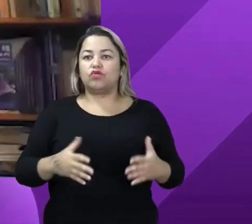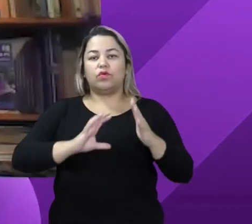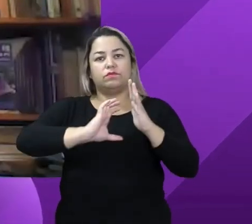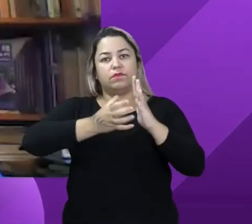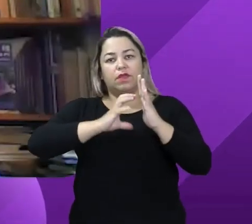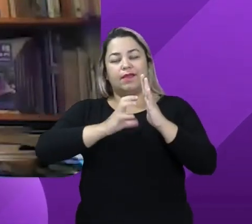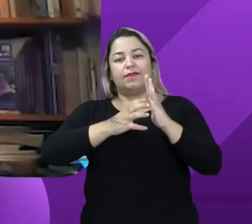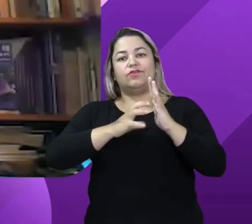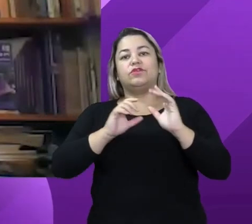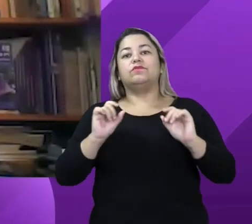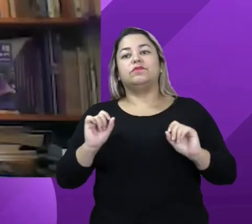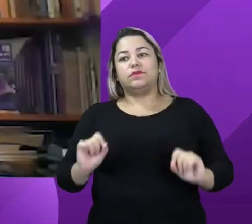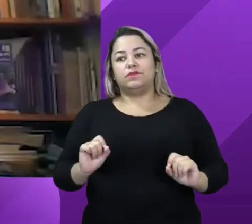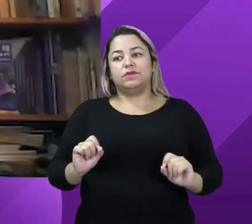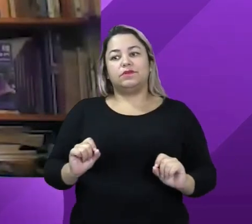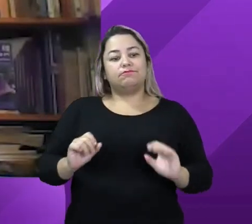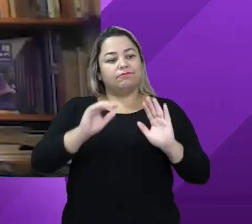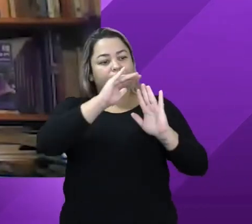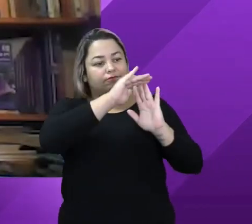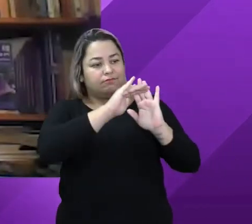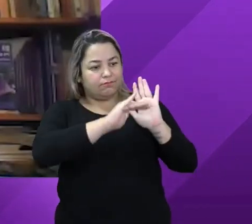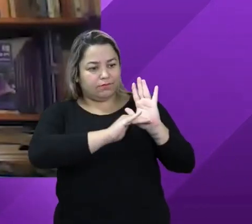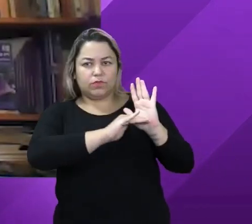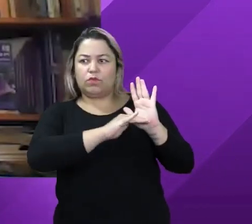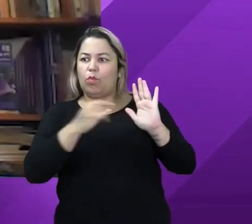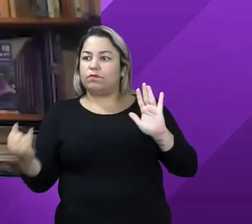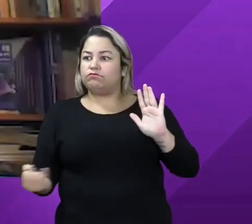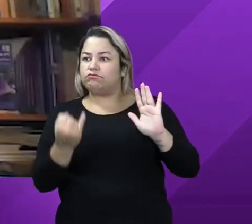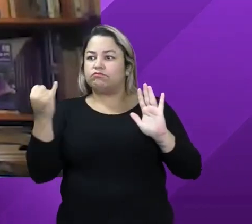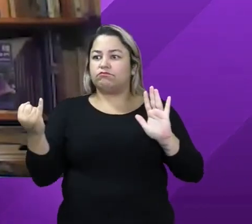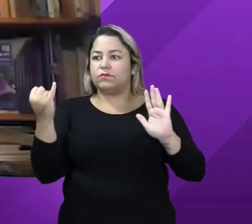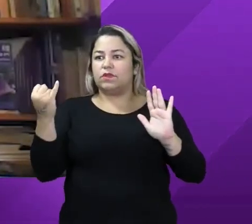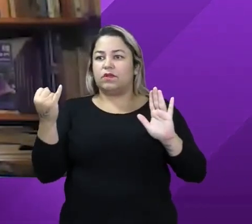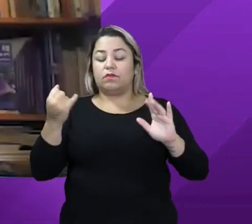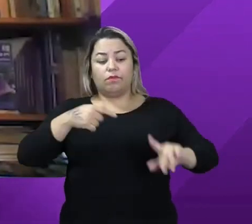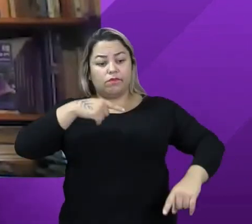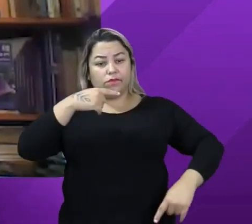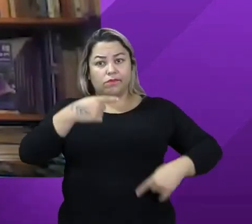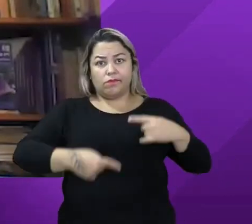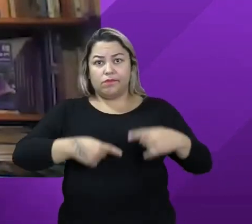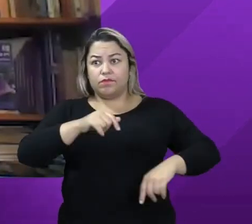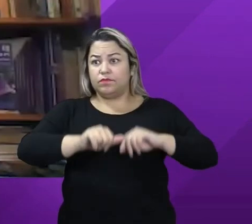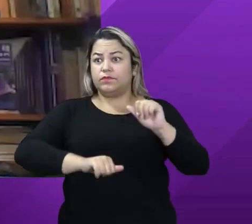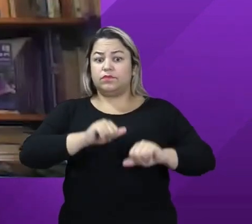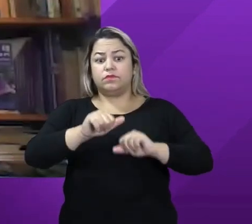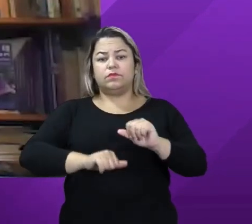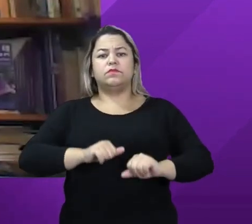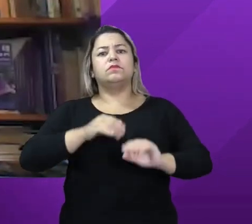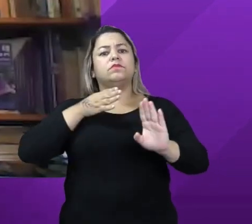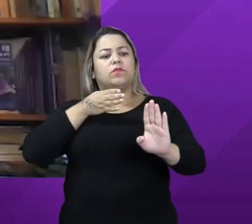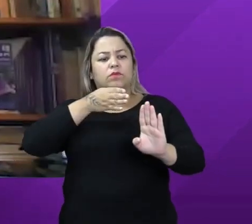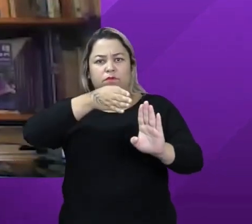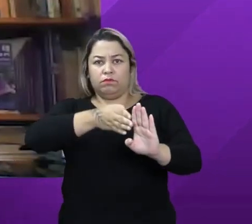partido em que o seu programa político, a sua perspectiva de mudança, o seu horizonte de